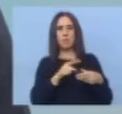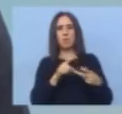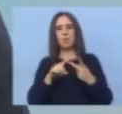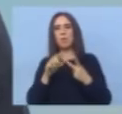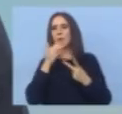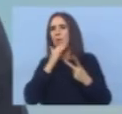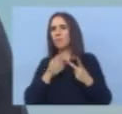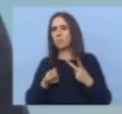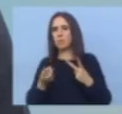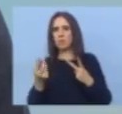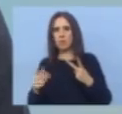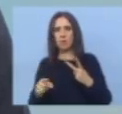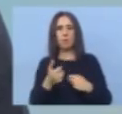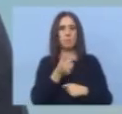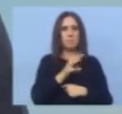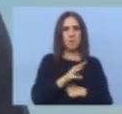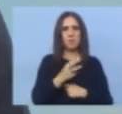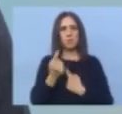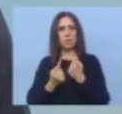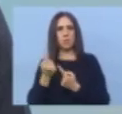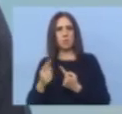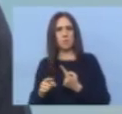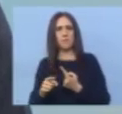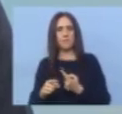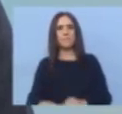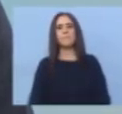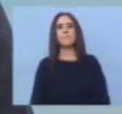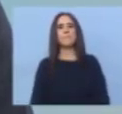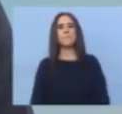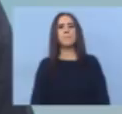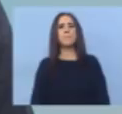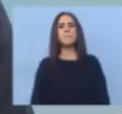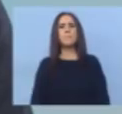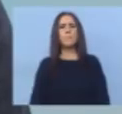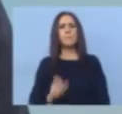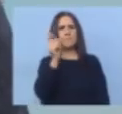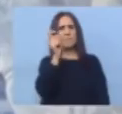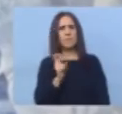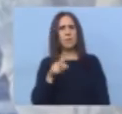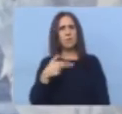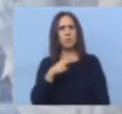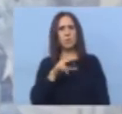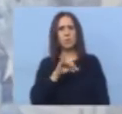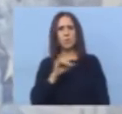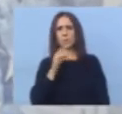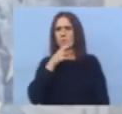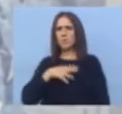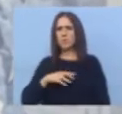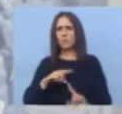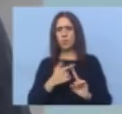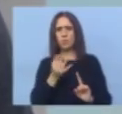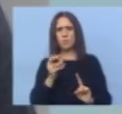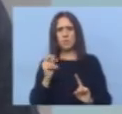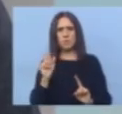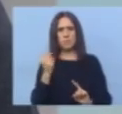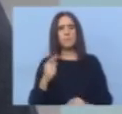há muitas. Beja também já há algumas missões. Disse o António que fez a primeira missão em 2013, foi? Em